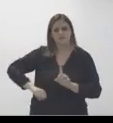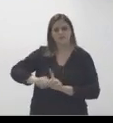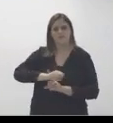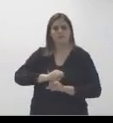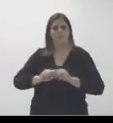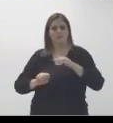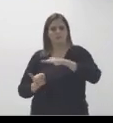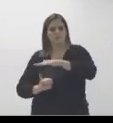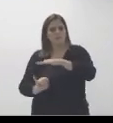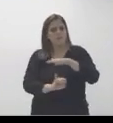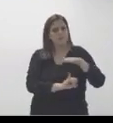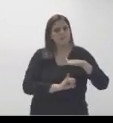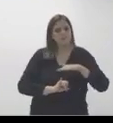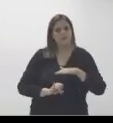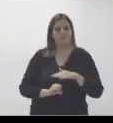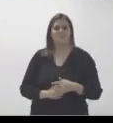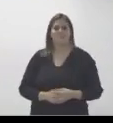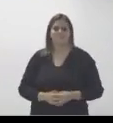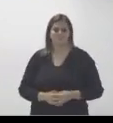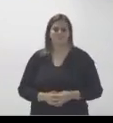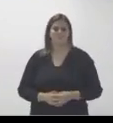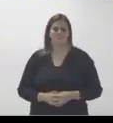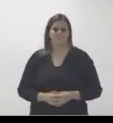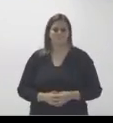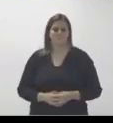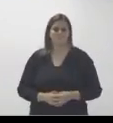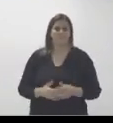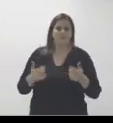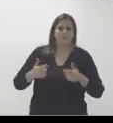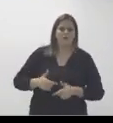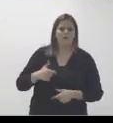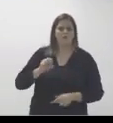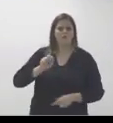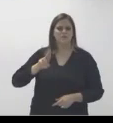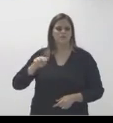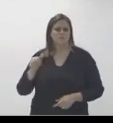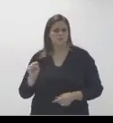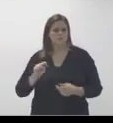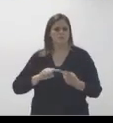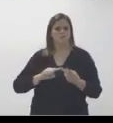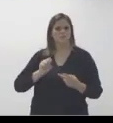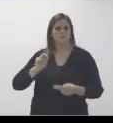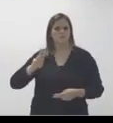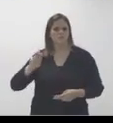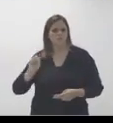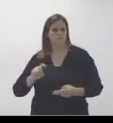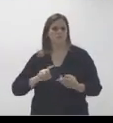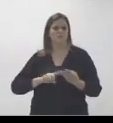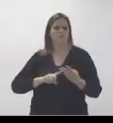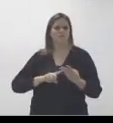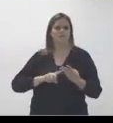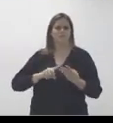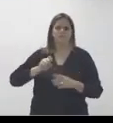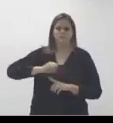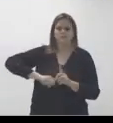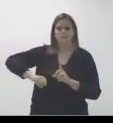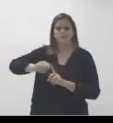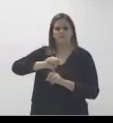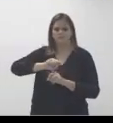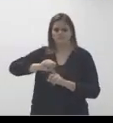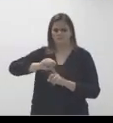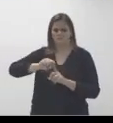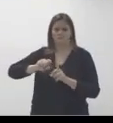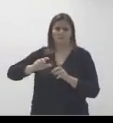instituições está no sus está no suas está no sistema sócio jurídico está no sistema prisional